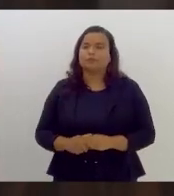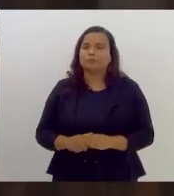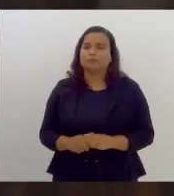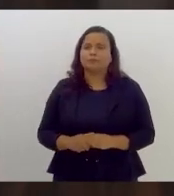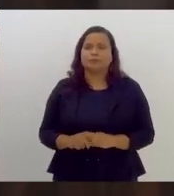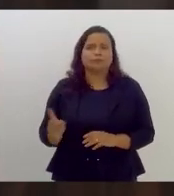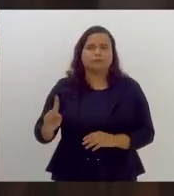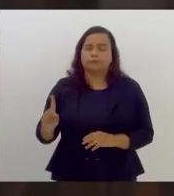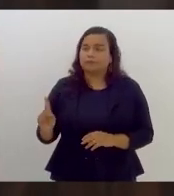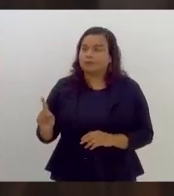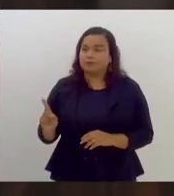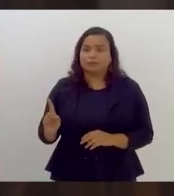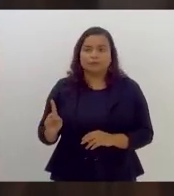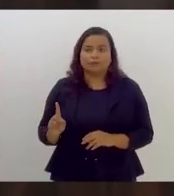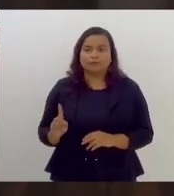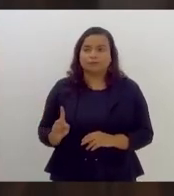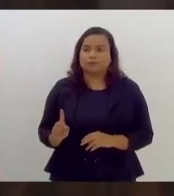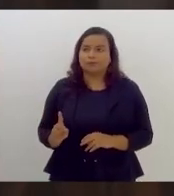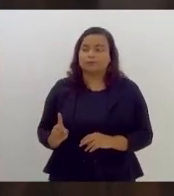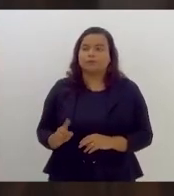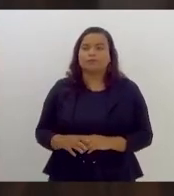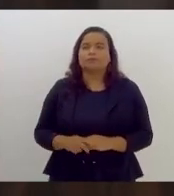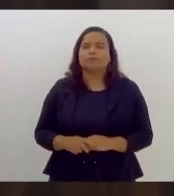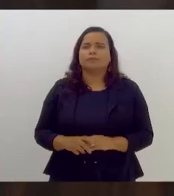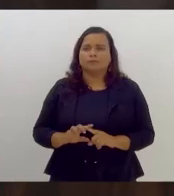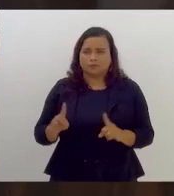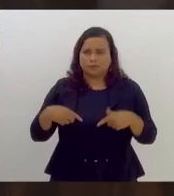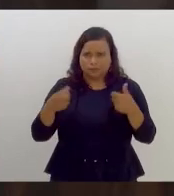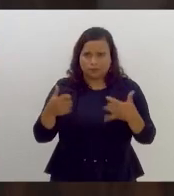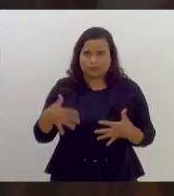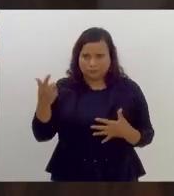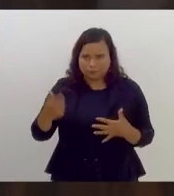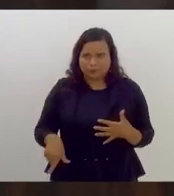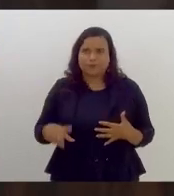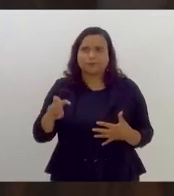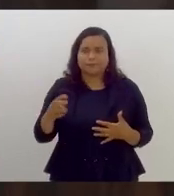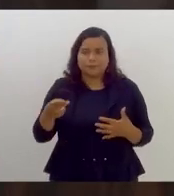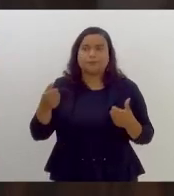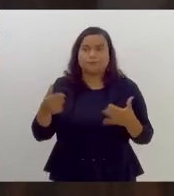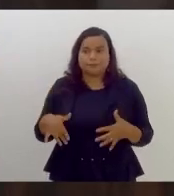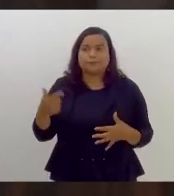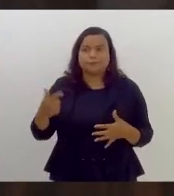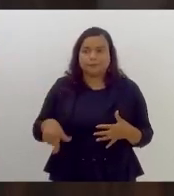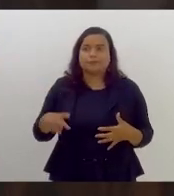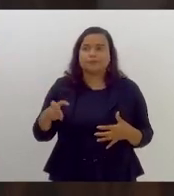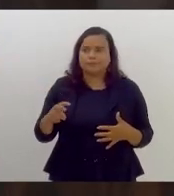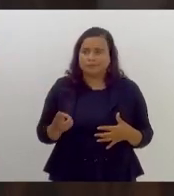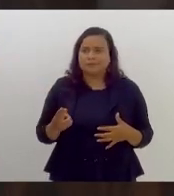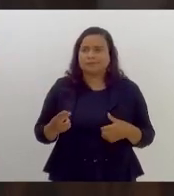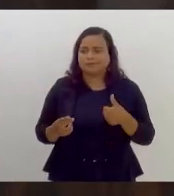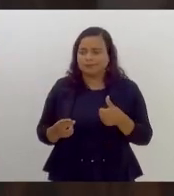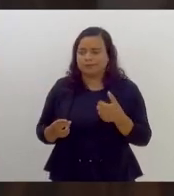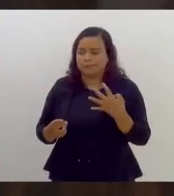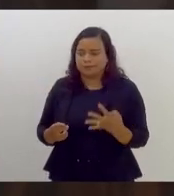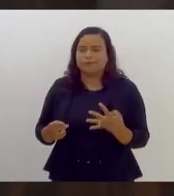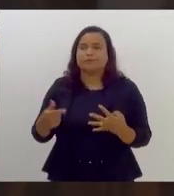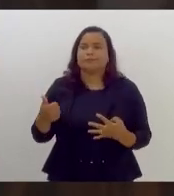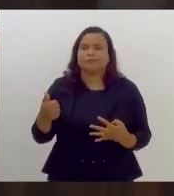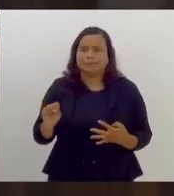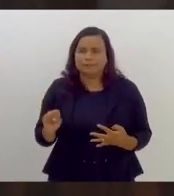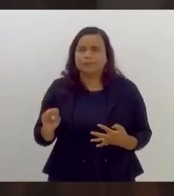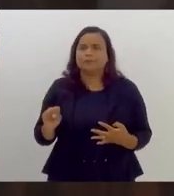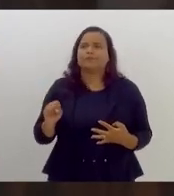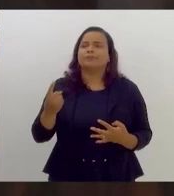26 e 28. Não. Isso. Mas eu falo, vou cantar de novo aqui. 14º, 18º,